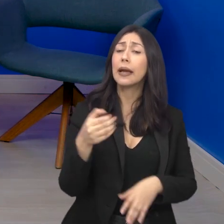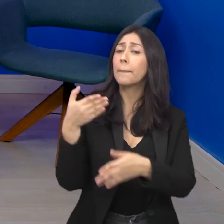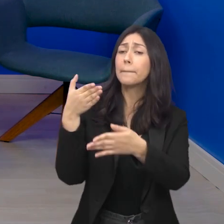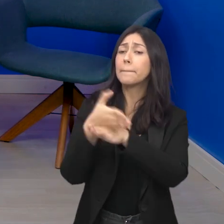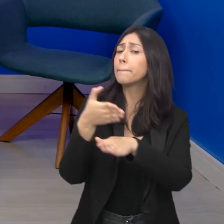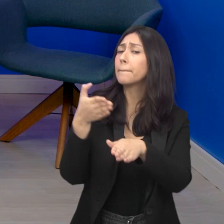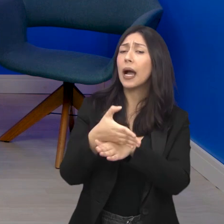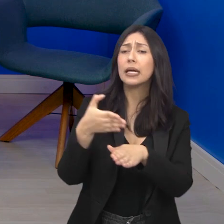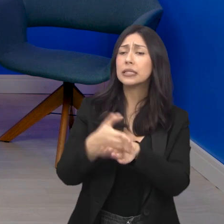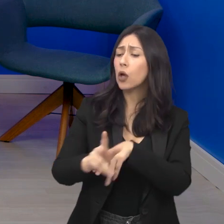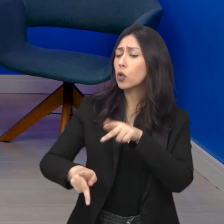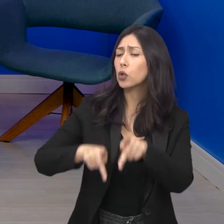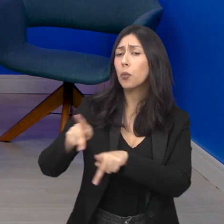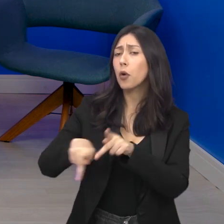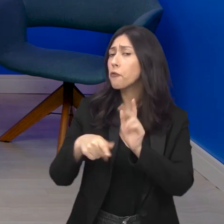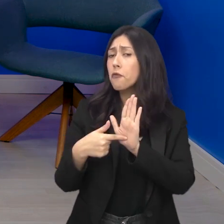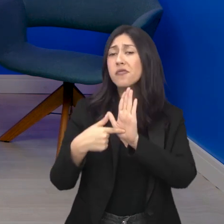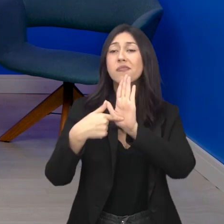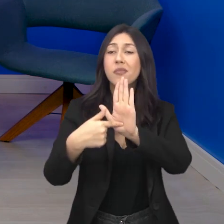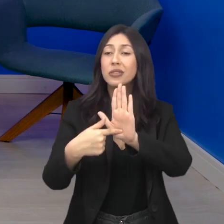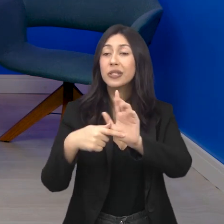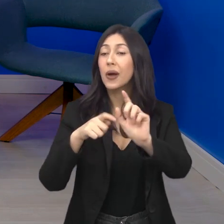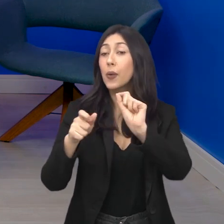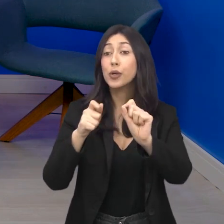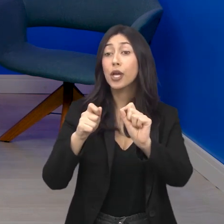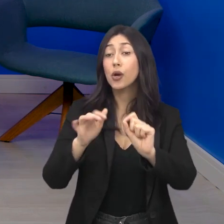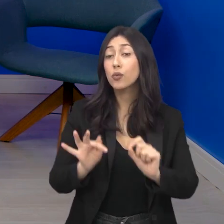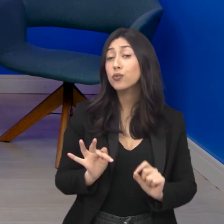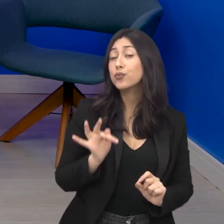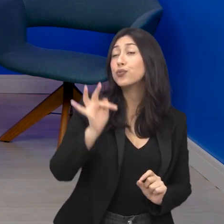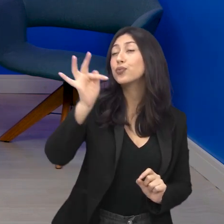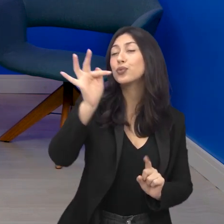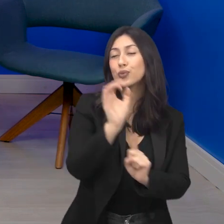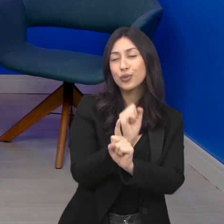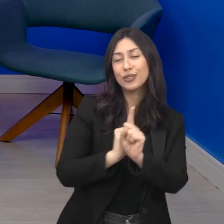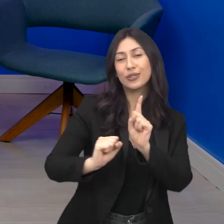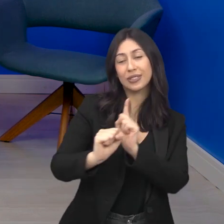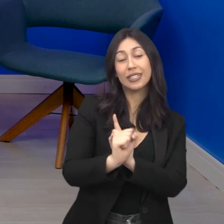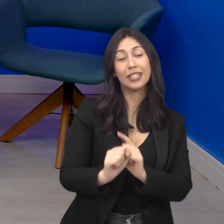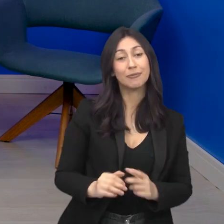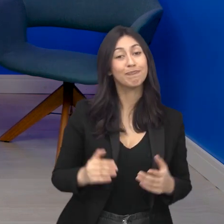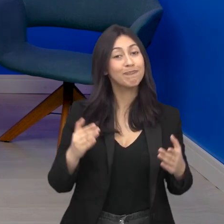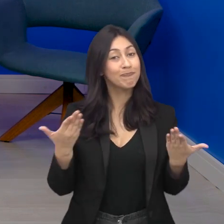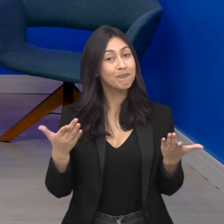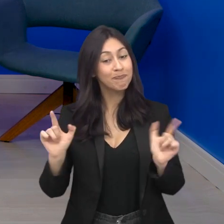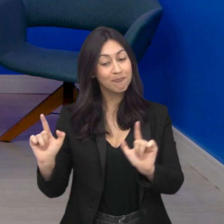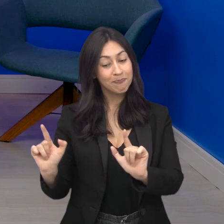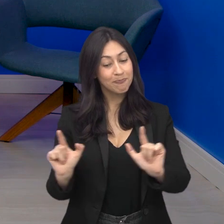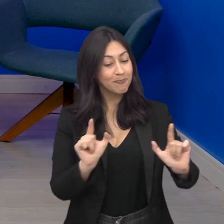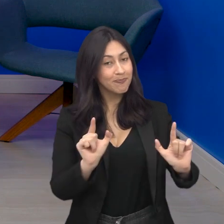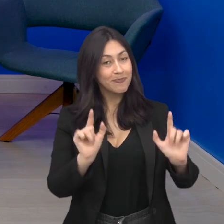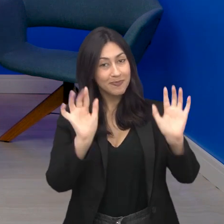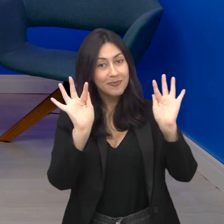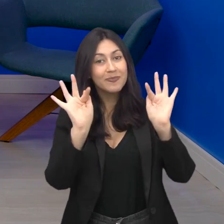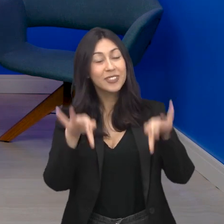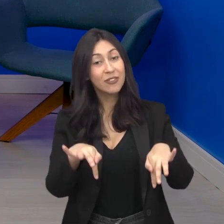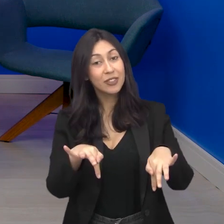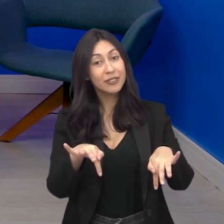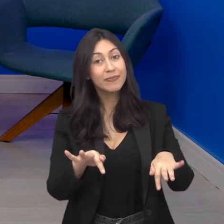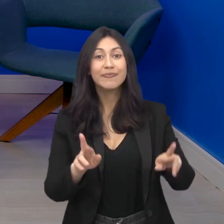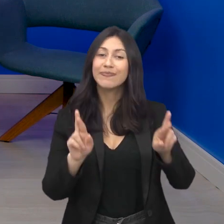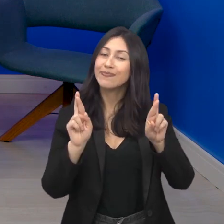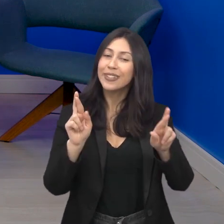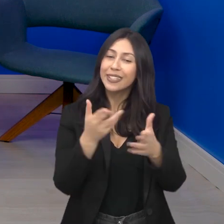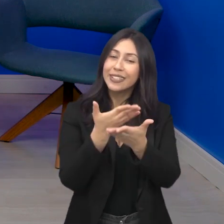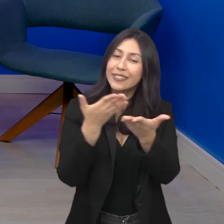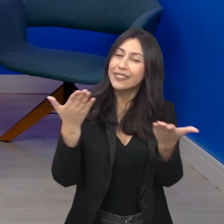mesmo, Marvin. A participação popular define o quê? Os rumos de uma sociedade. Bom, chegou ao fim mais